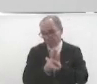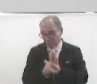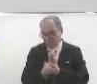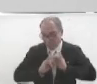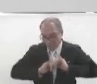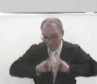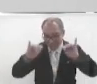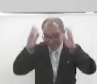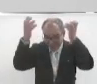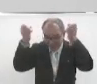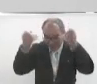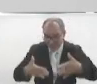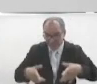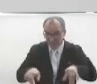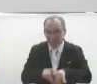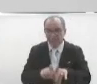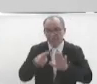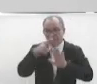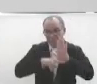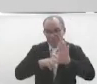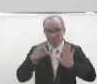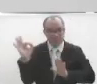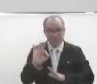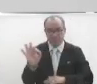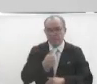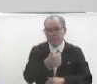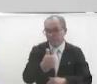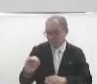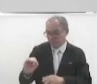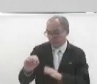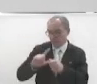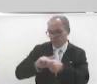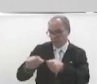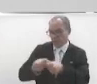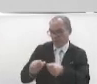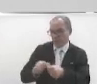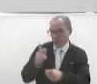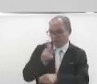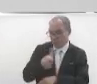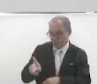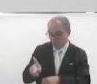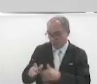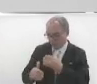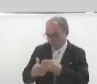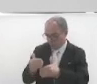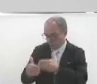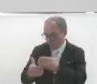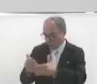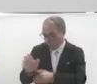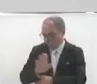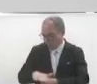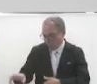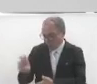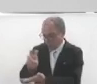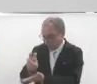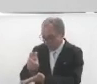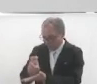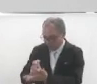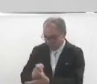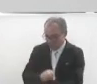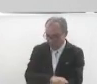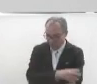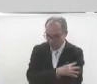supracitado texto original artigo 10º a carreira dos profissionais da Educação Infantil e Fundamental